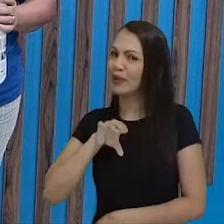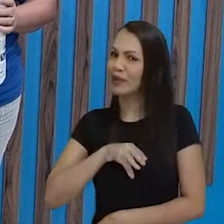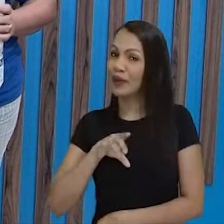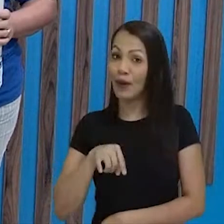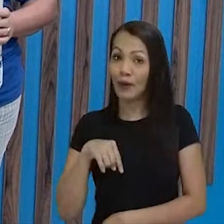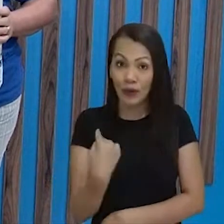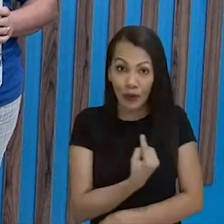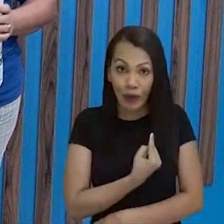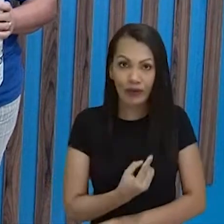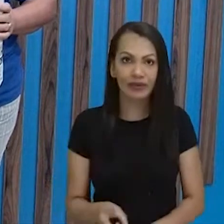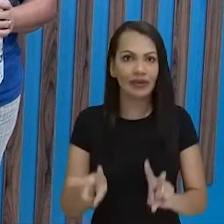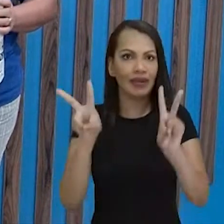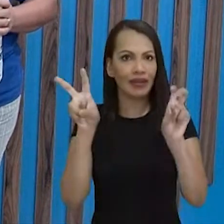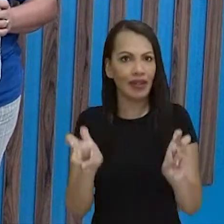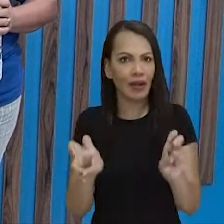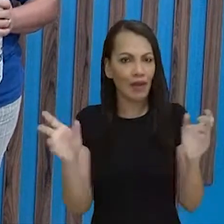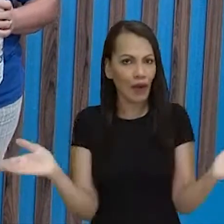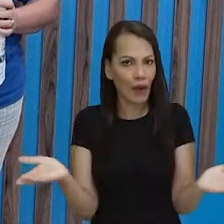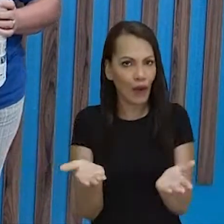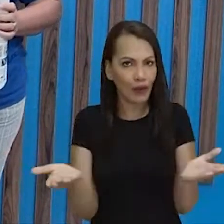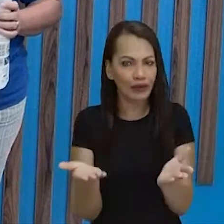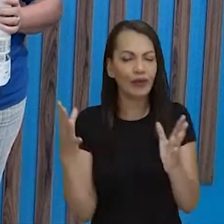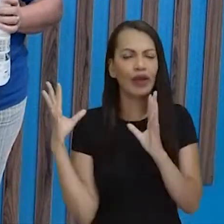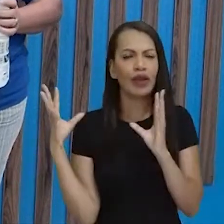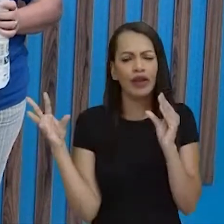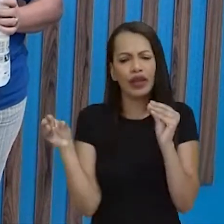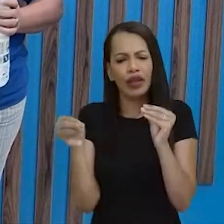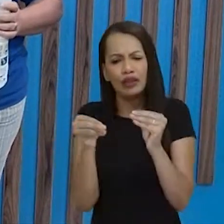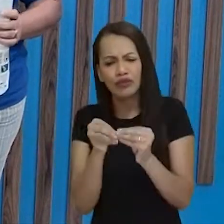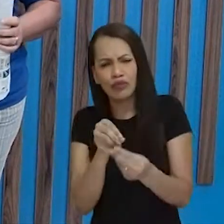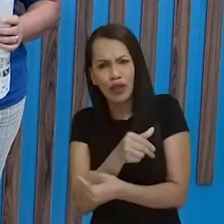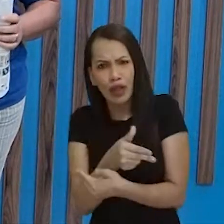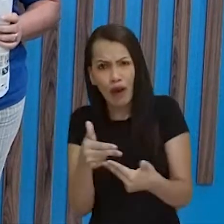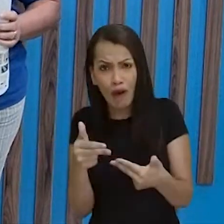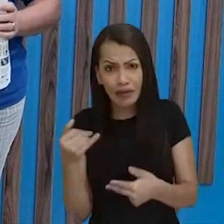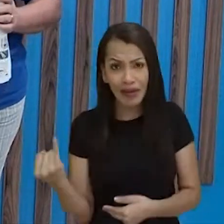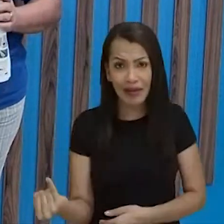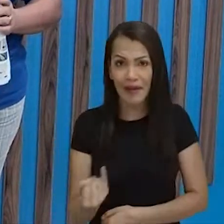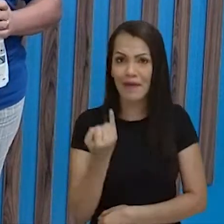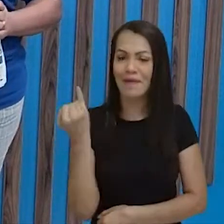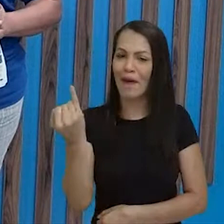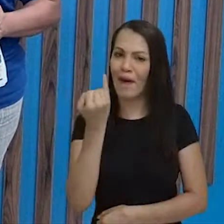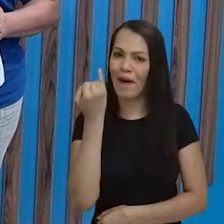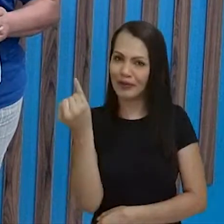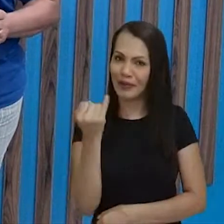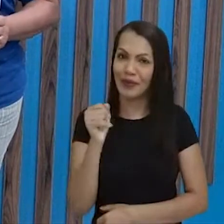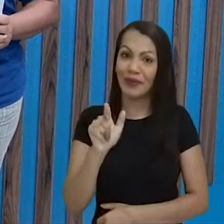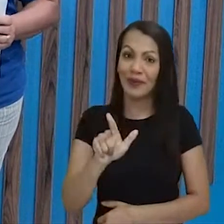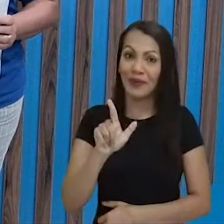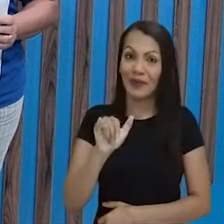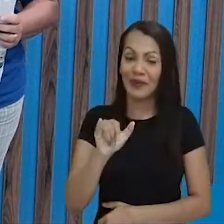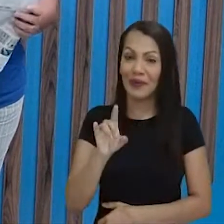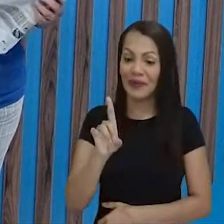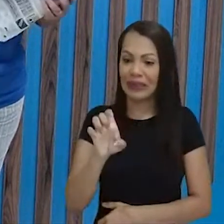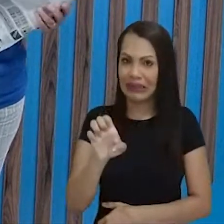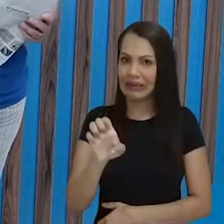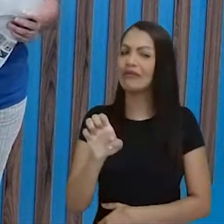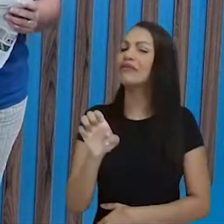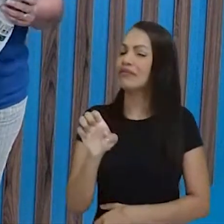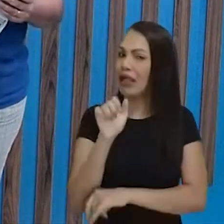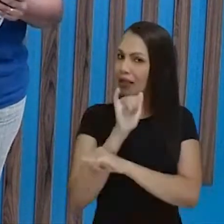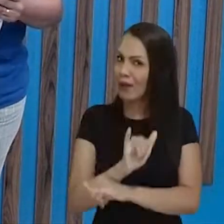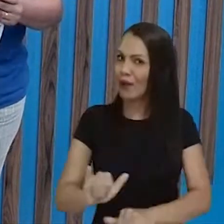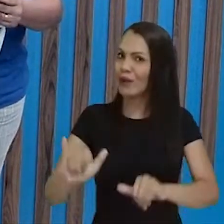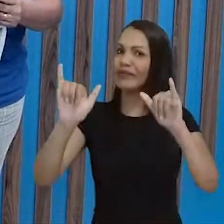nosso tema hoje é resumindo fatos importantes, o lead da notícia. E por